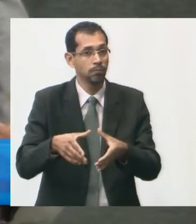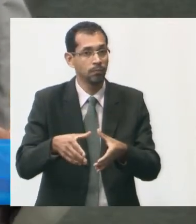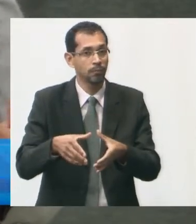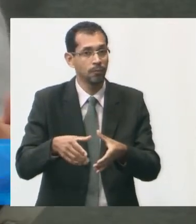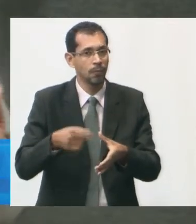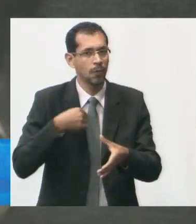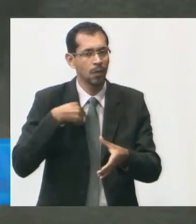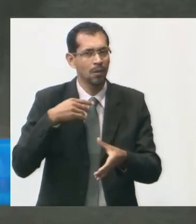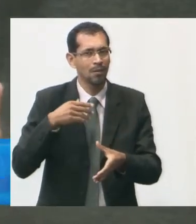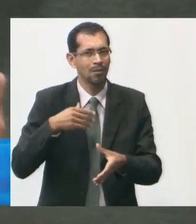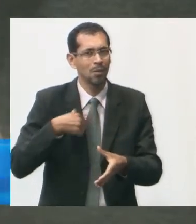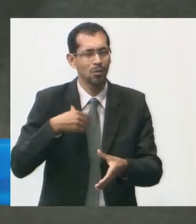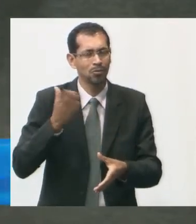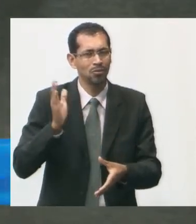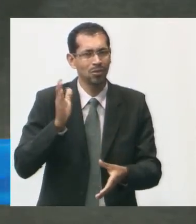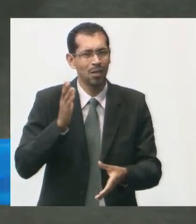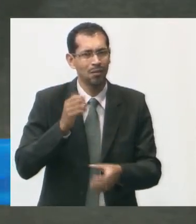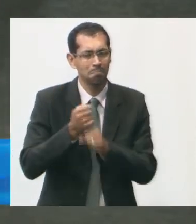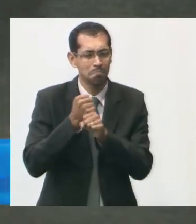bairro,